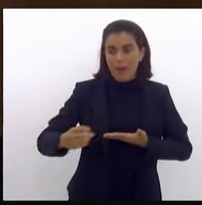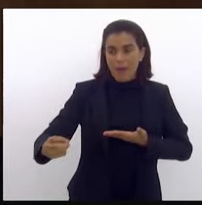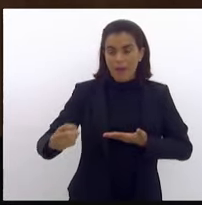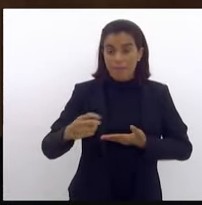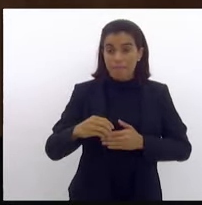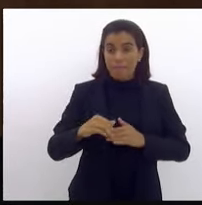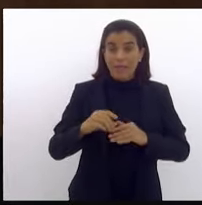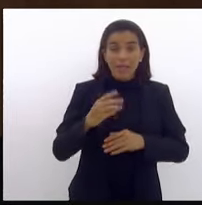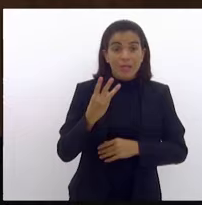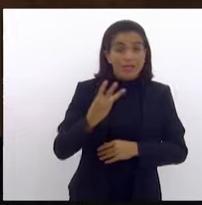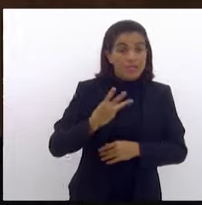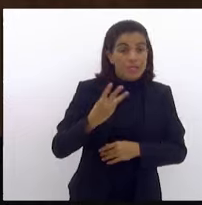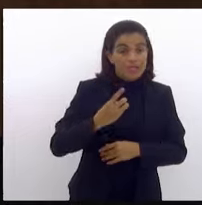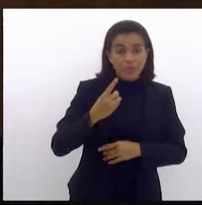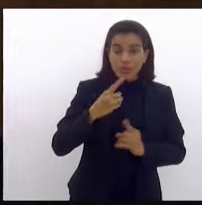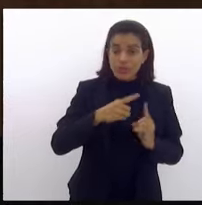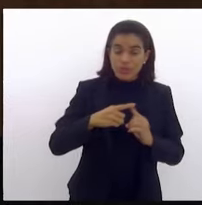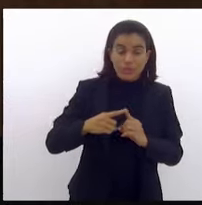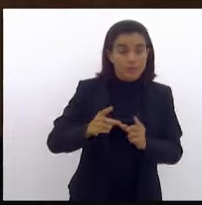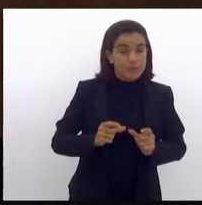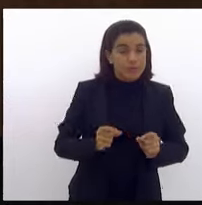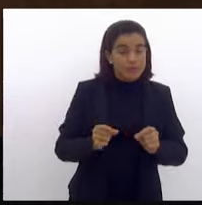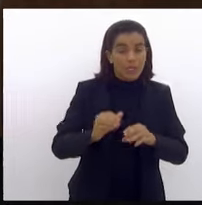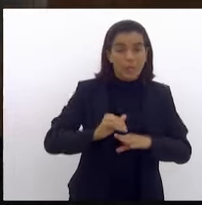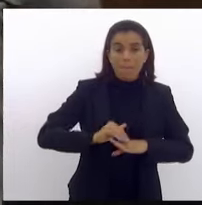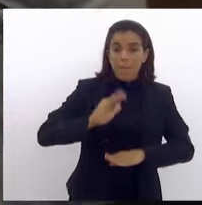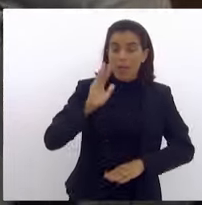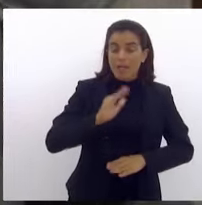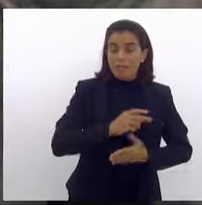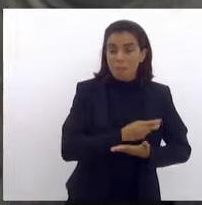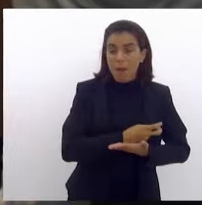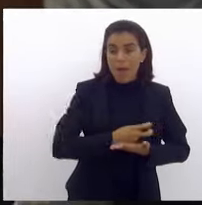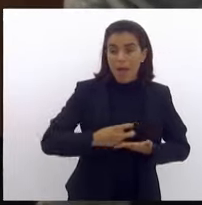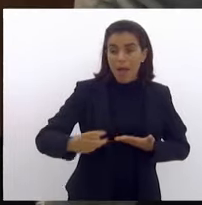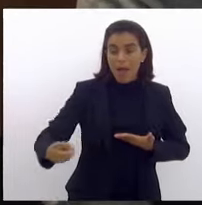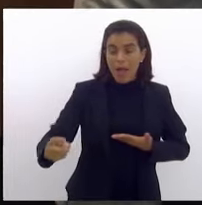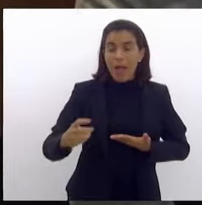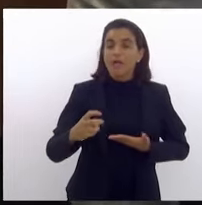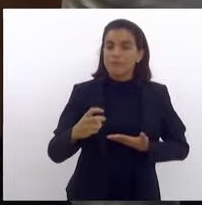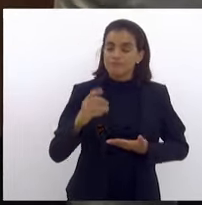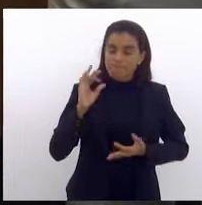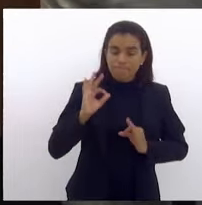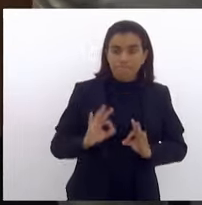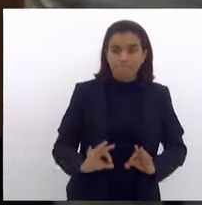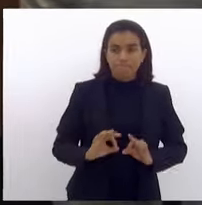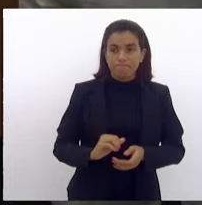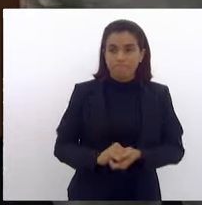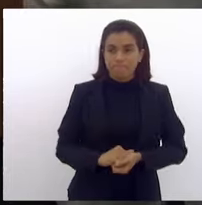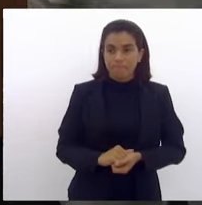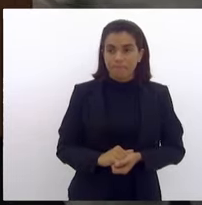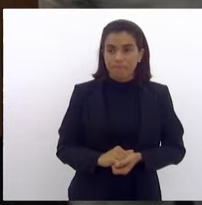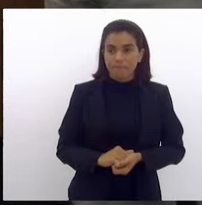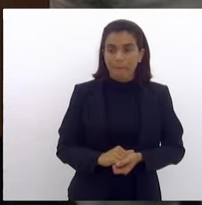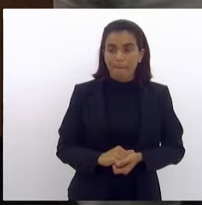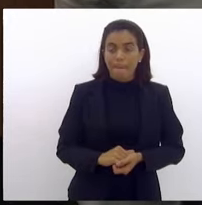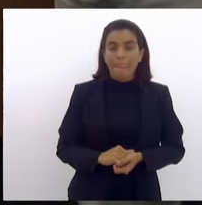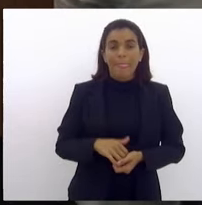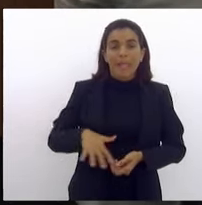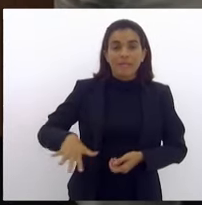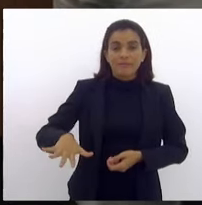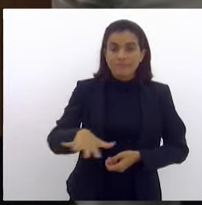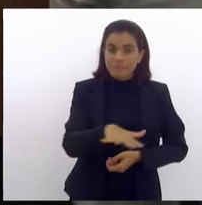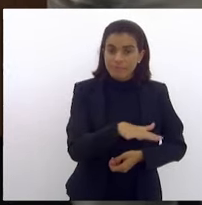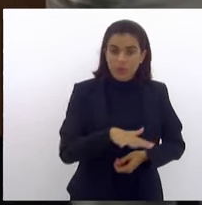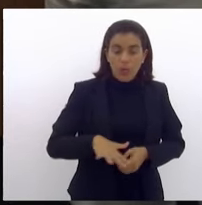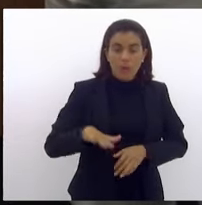que mais tem acometido pessoas e que tem matado literalmente. E no âmbito